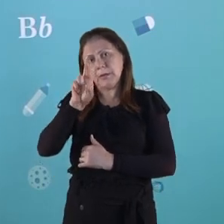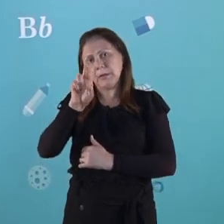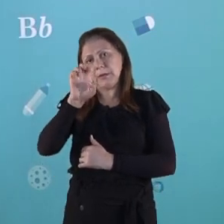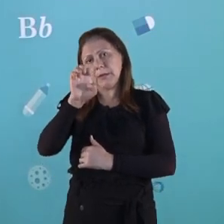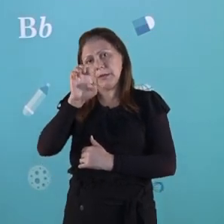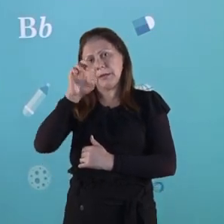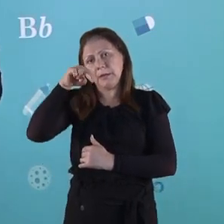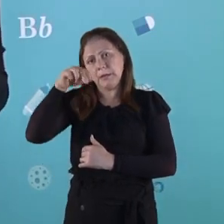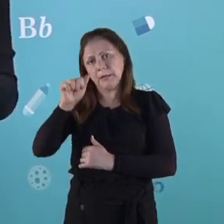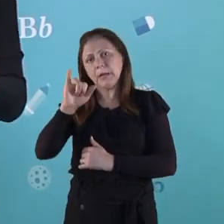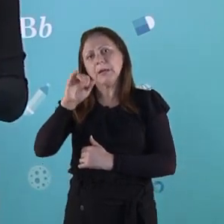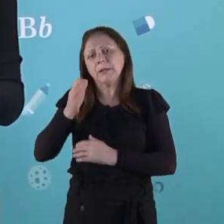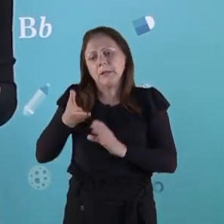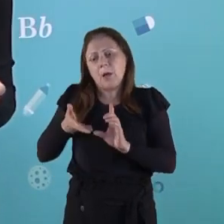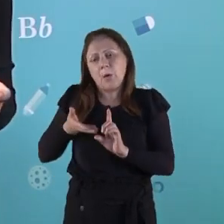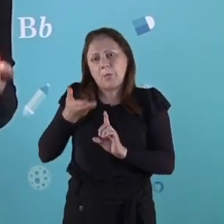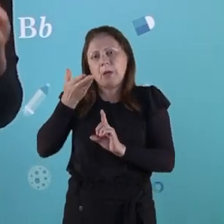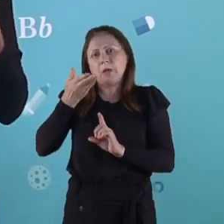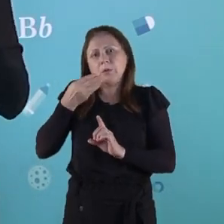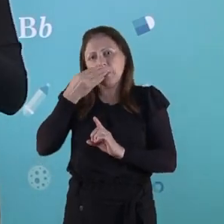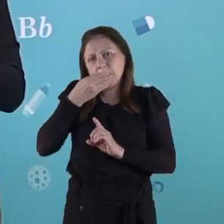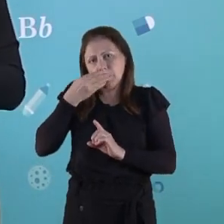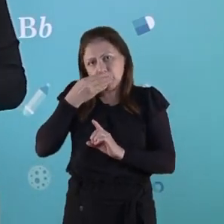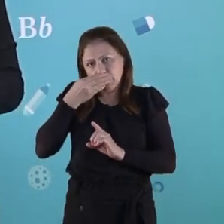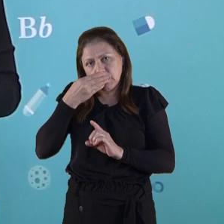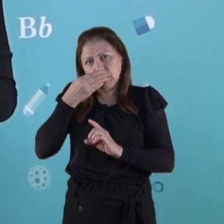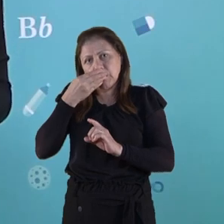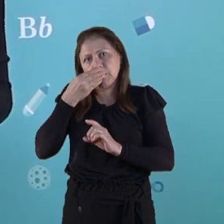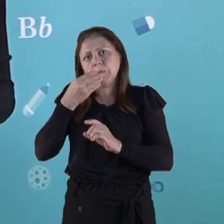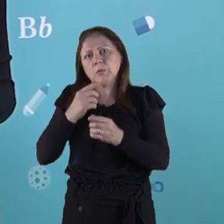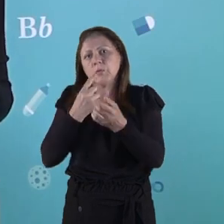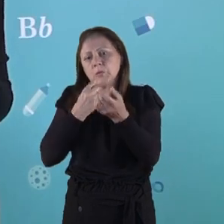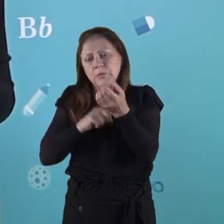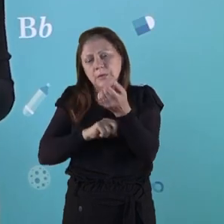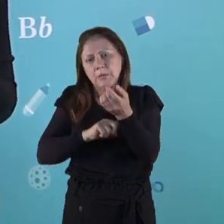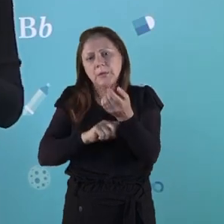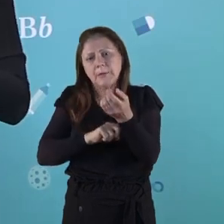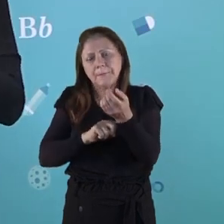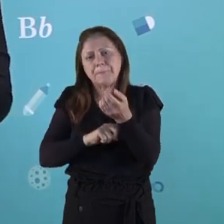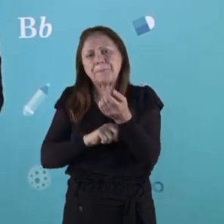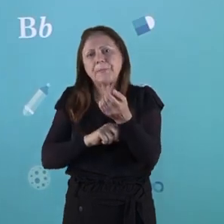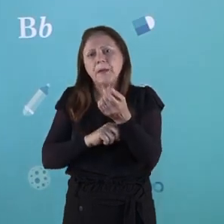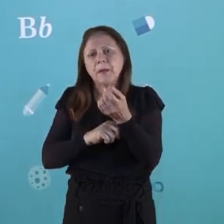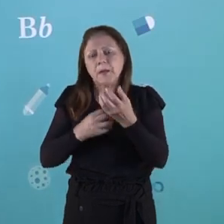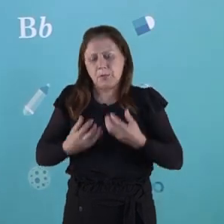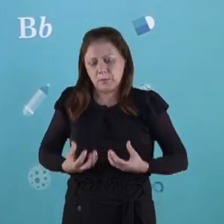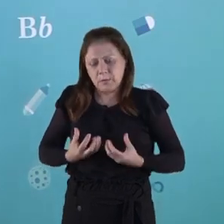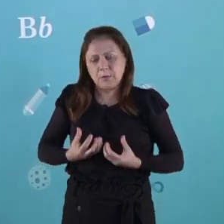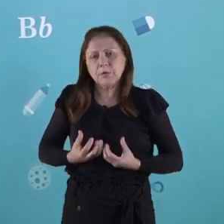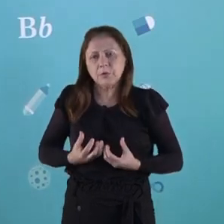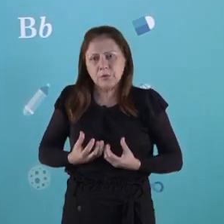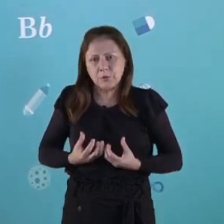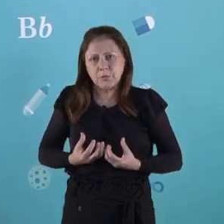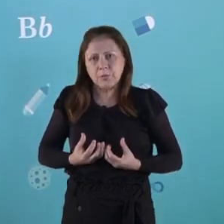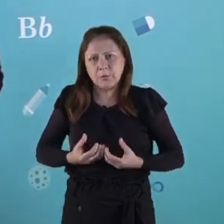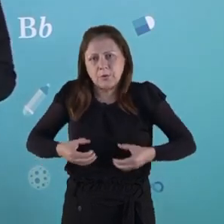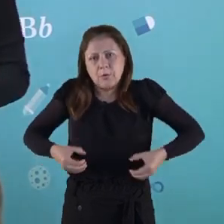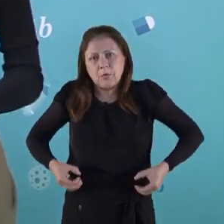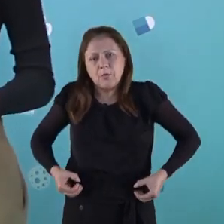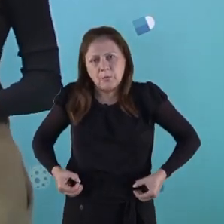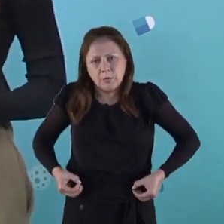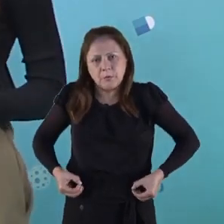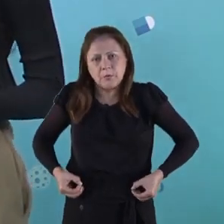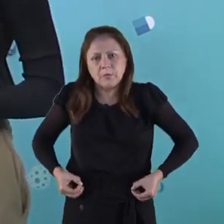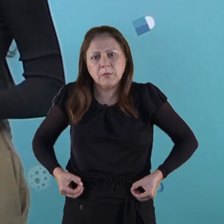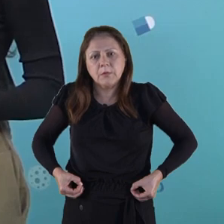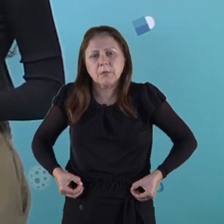que aumentam o nível de glicose no sangue e também produzem o cortisol, que eu falei para vocês mais cedo. E os testículos e ovários vão trabalhar